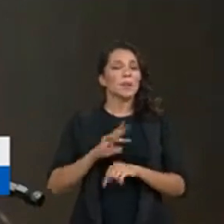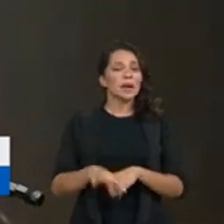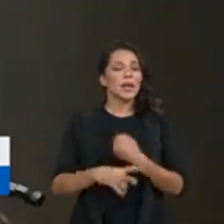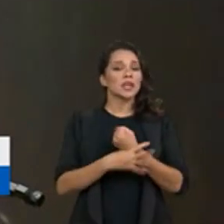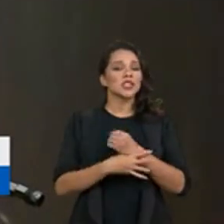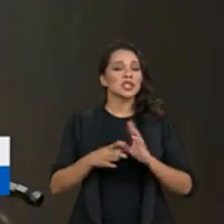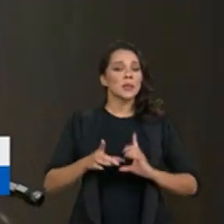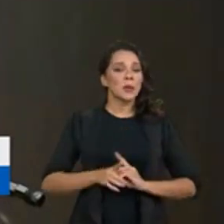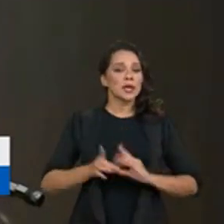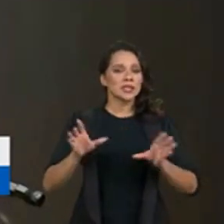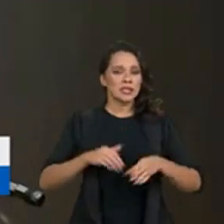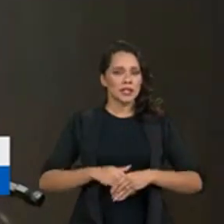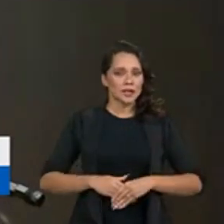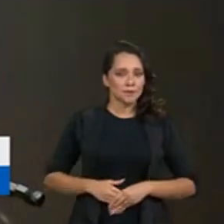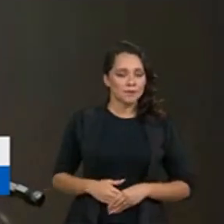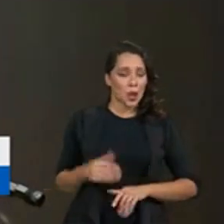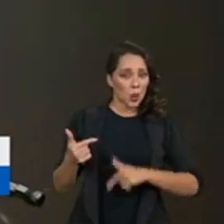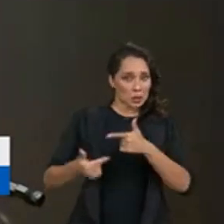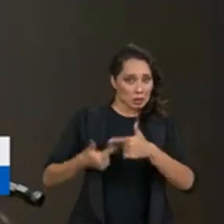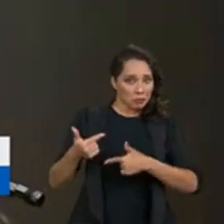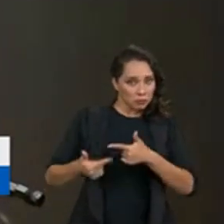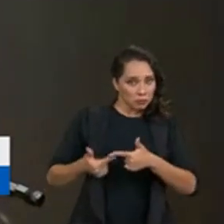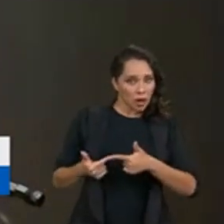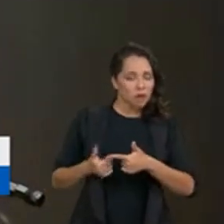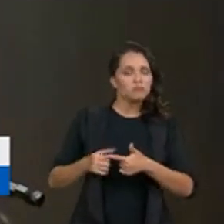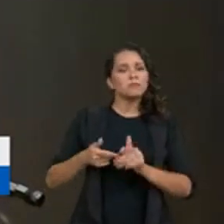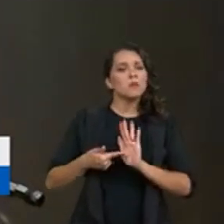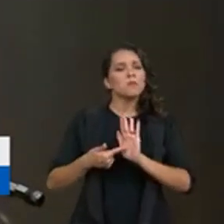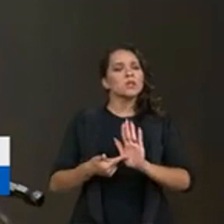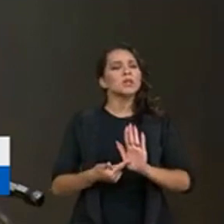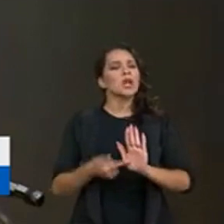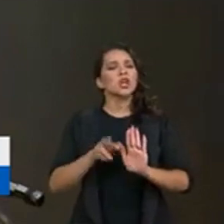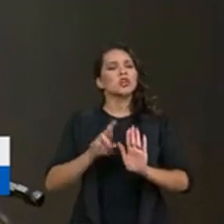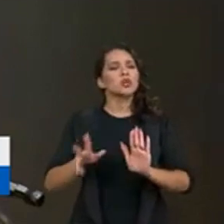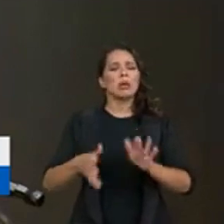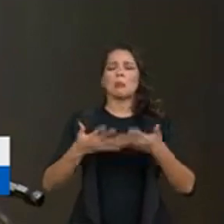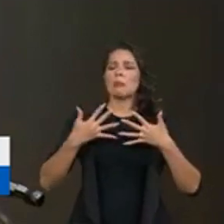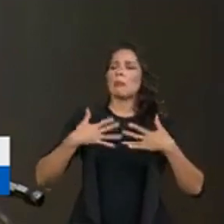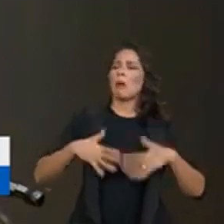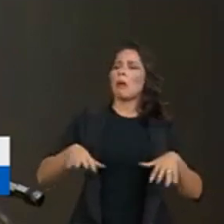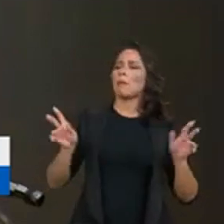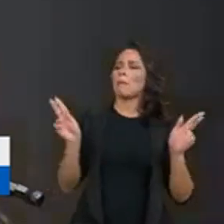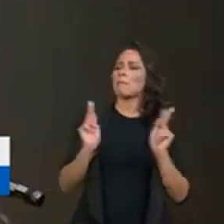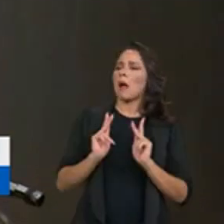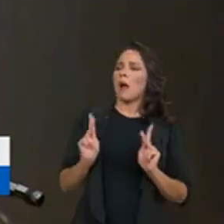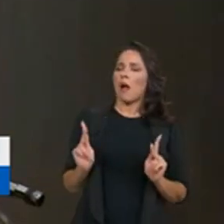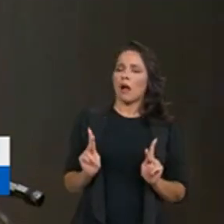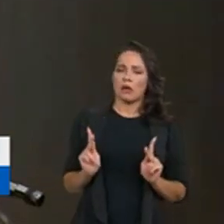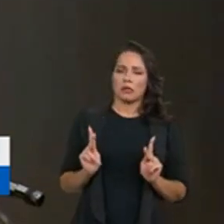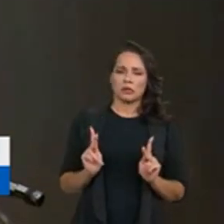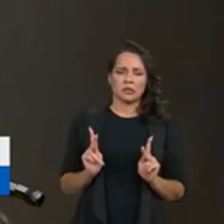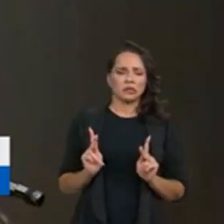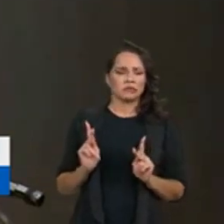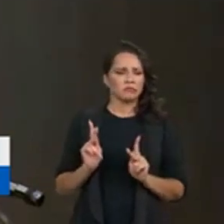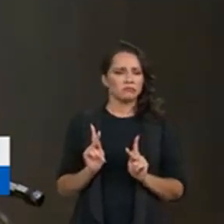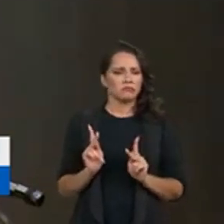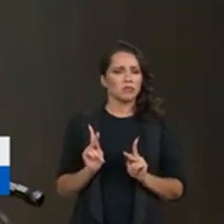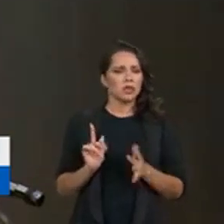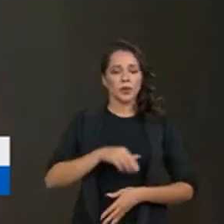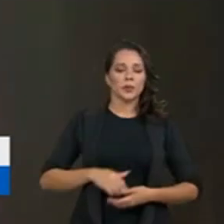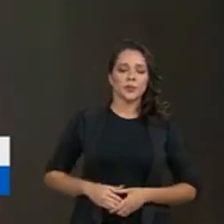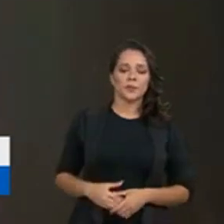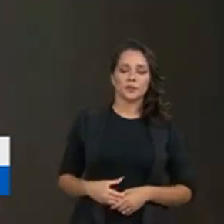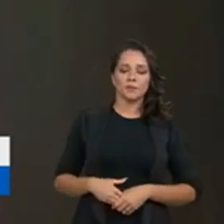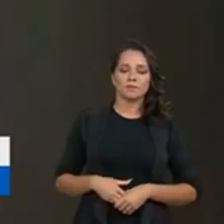garantir a democracia, uma operação para mostrar que não há apaziguamento nas instituições